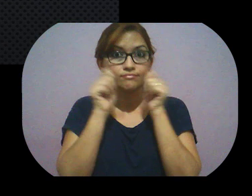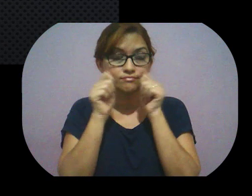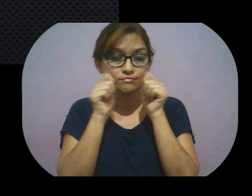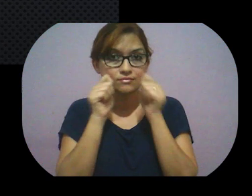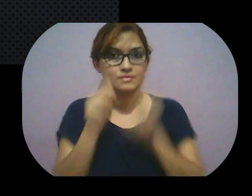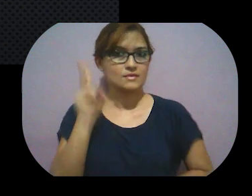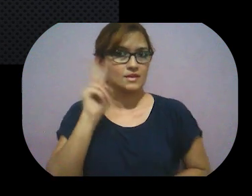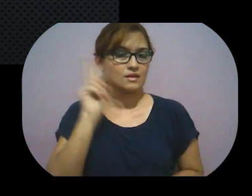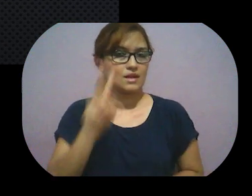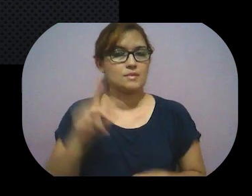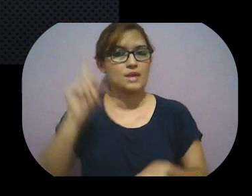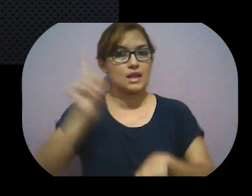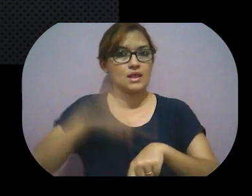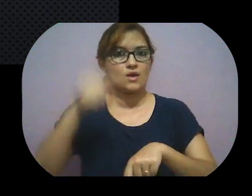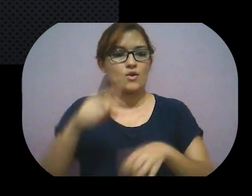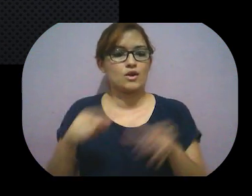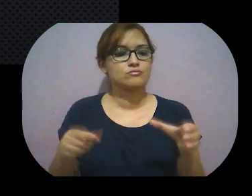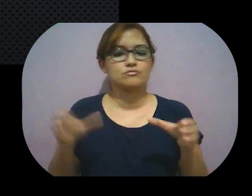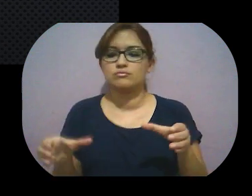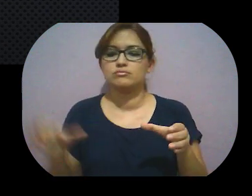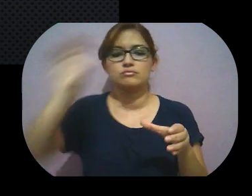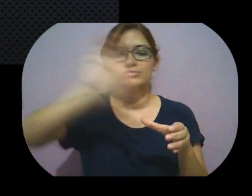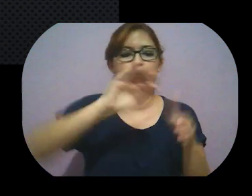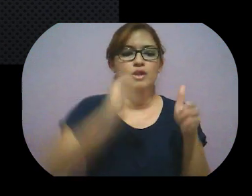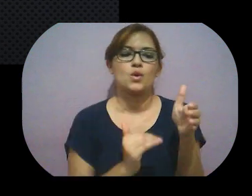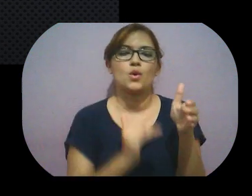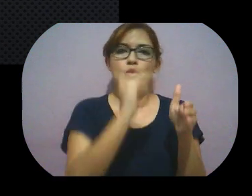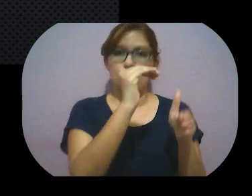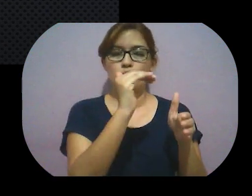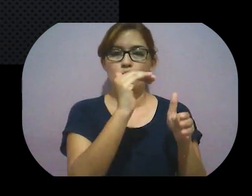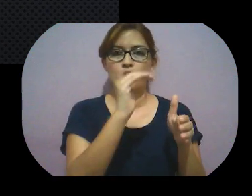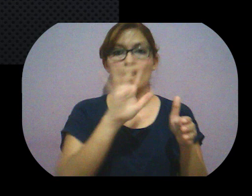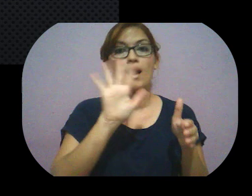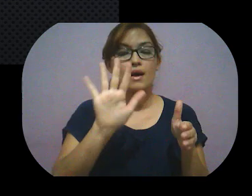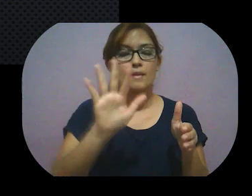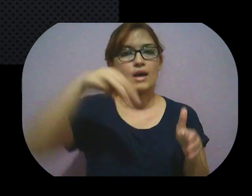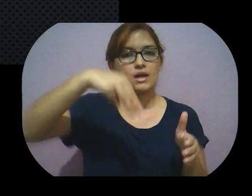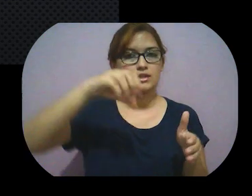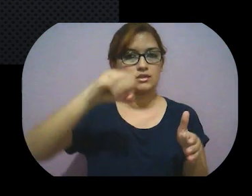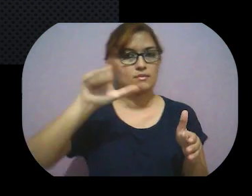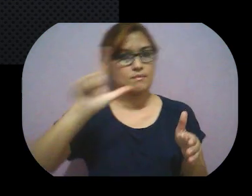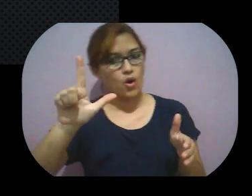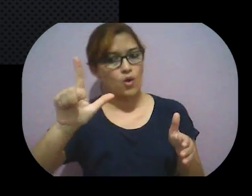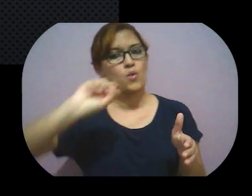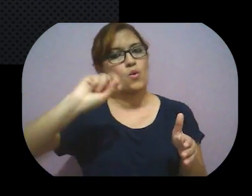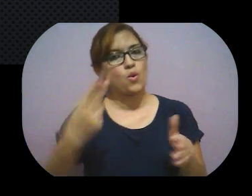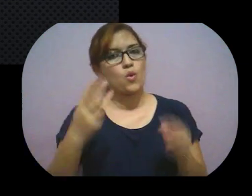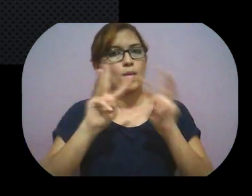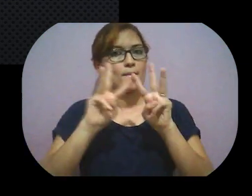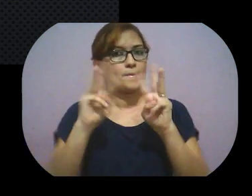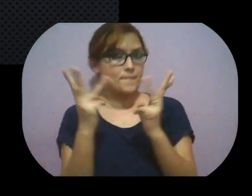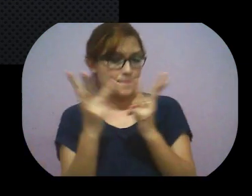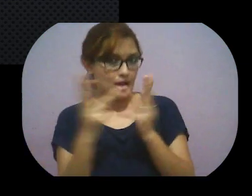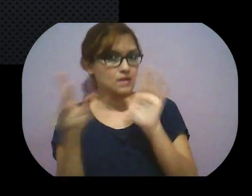lembrar que quando você está diluindo uma solução, o número de mols, né, do soluto ou a massa do